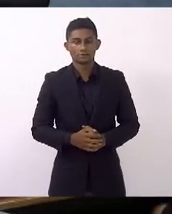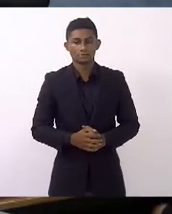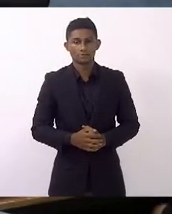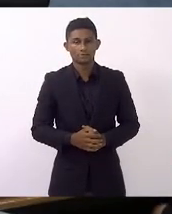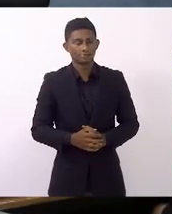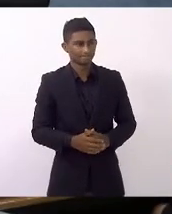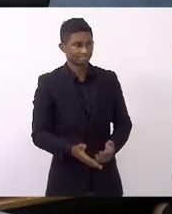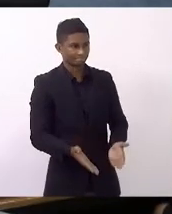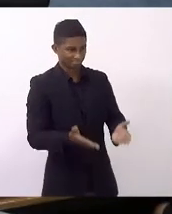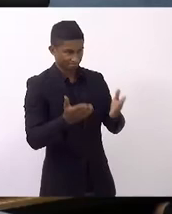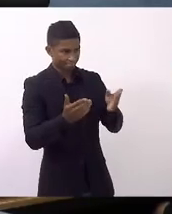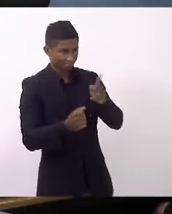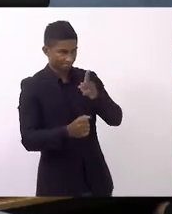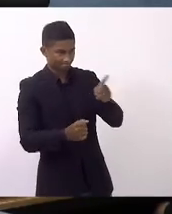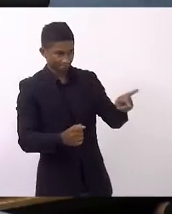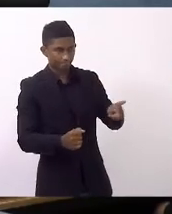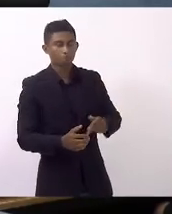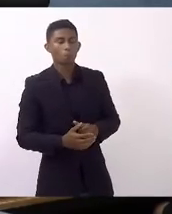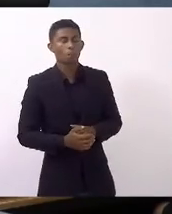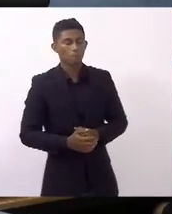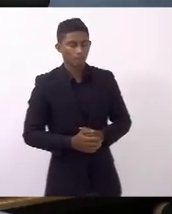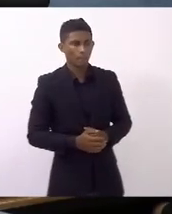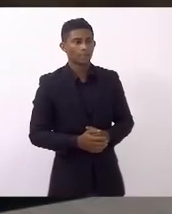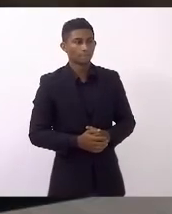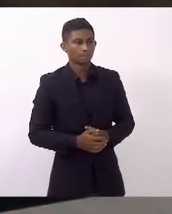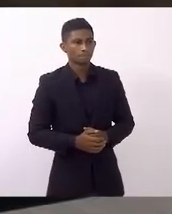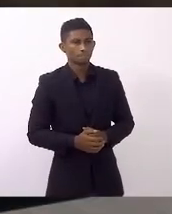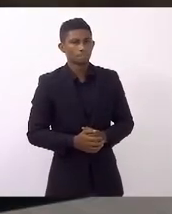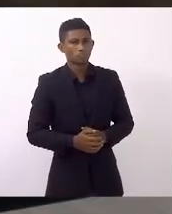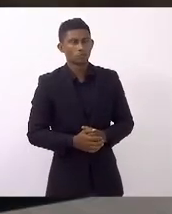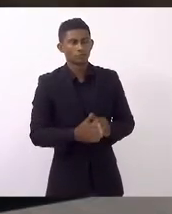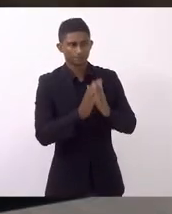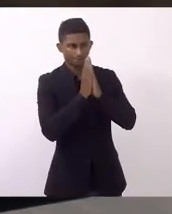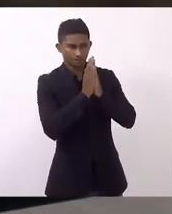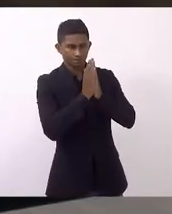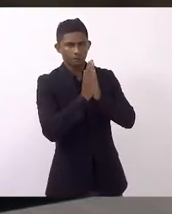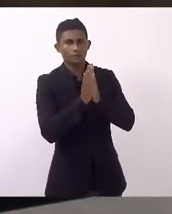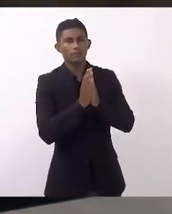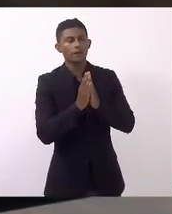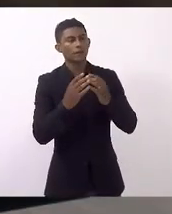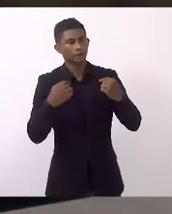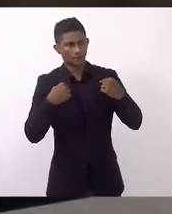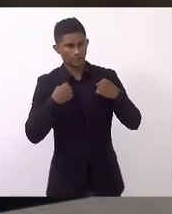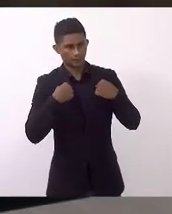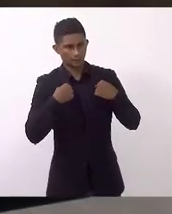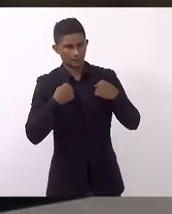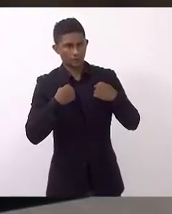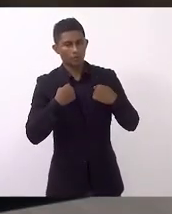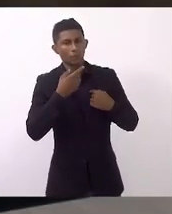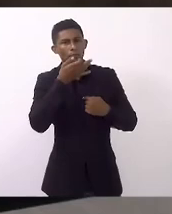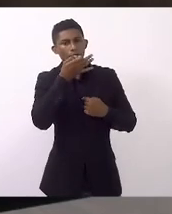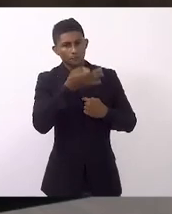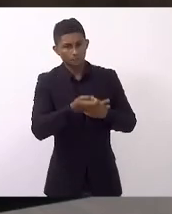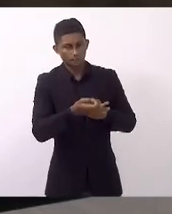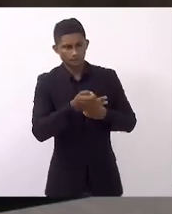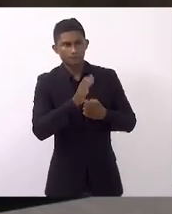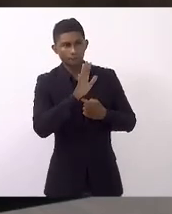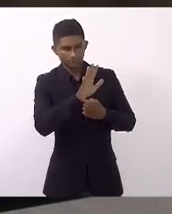Senhor presidente, eu queria me permitir um comentário a